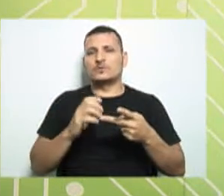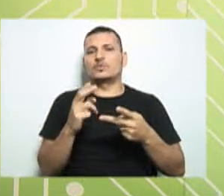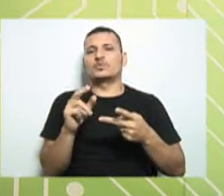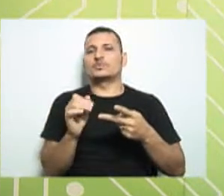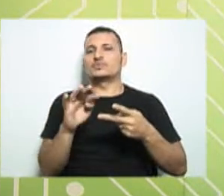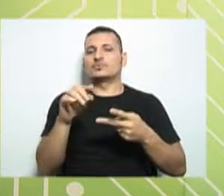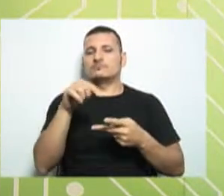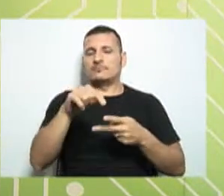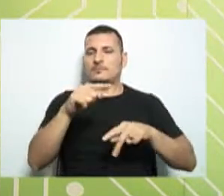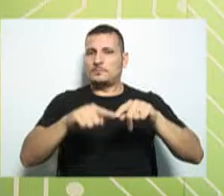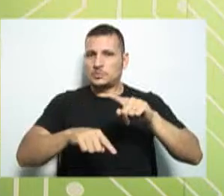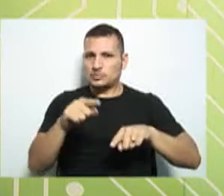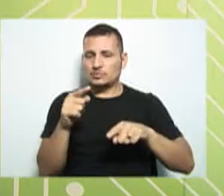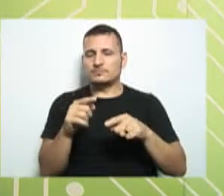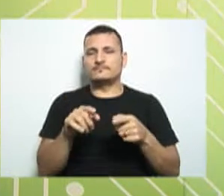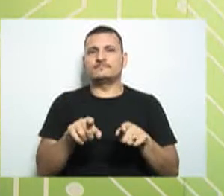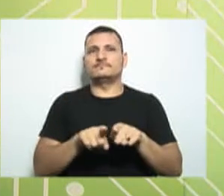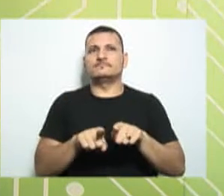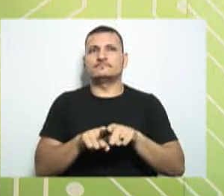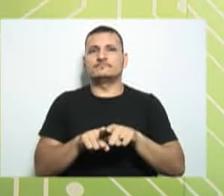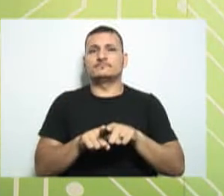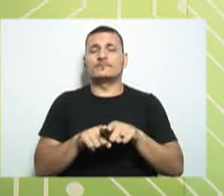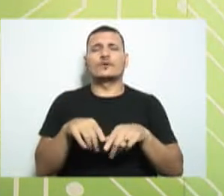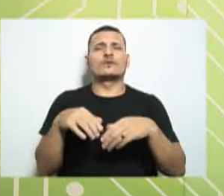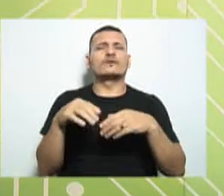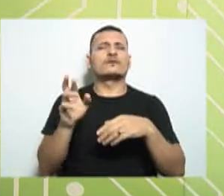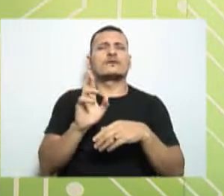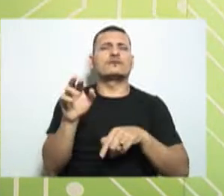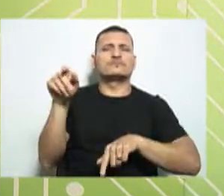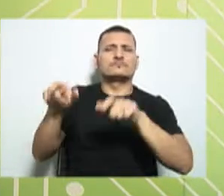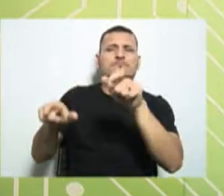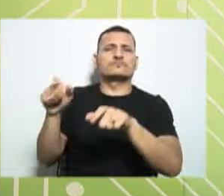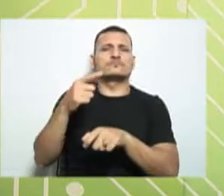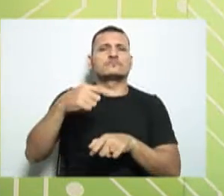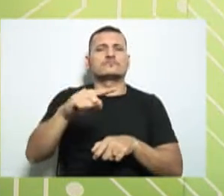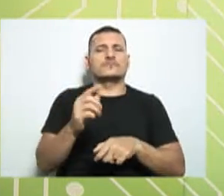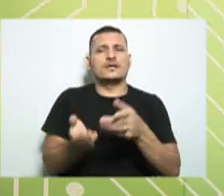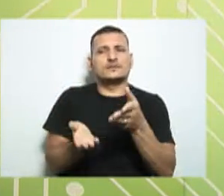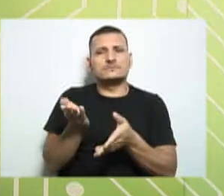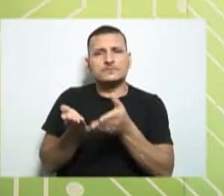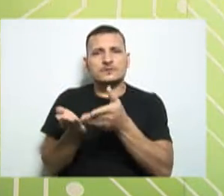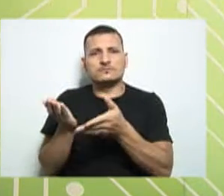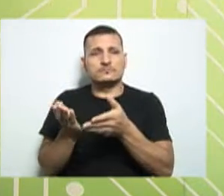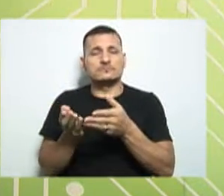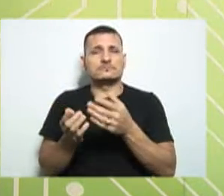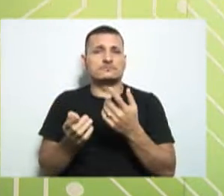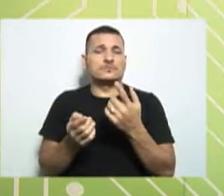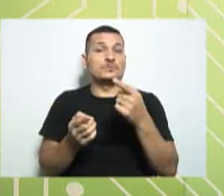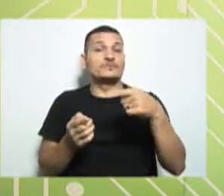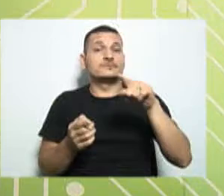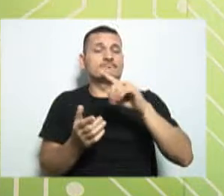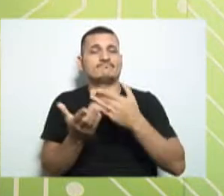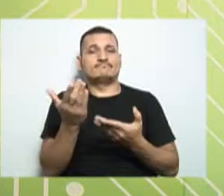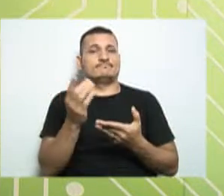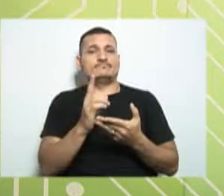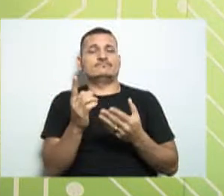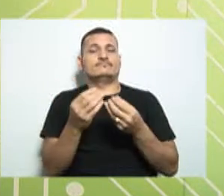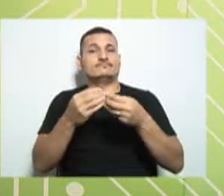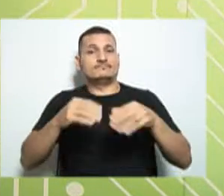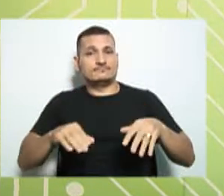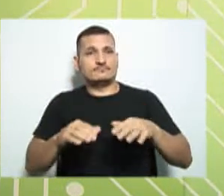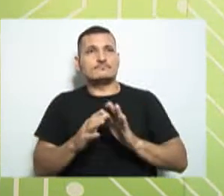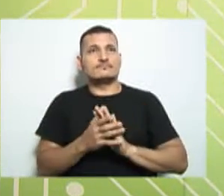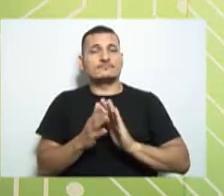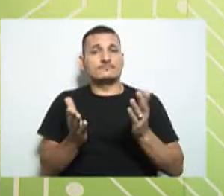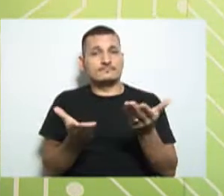cima desse produto e o público que vocês vão atender. Certo? Para que vocês não saiam no prejuízo. A nossa aula de